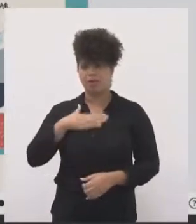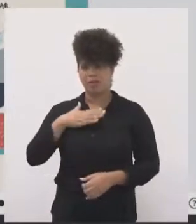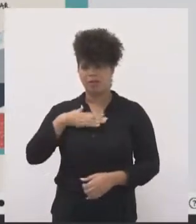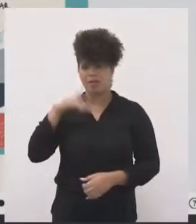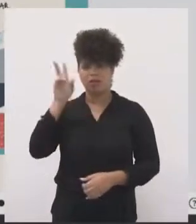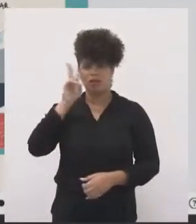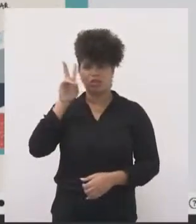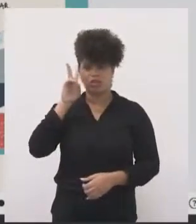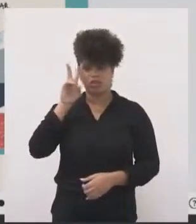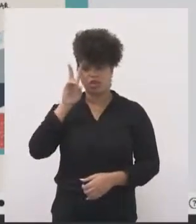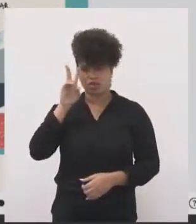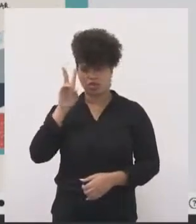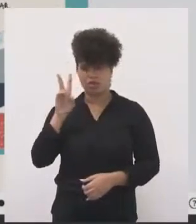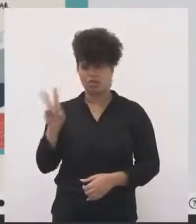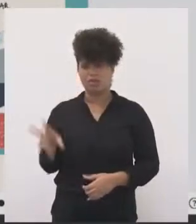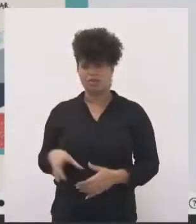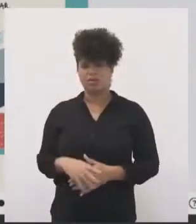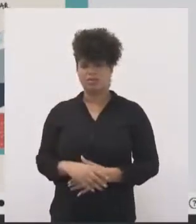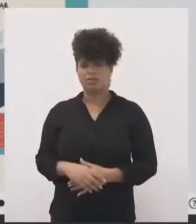do Dino